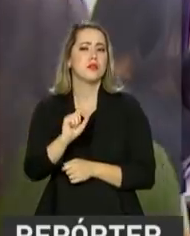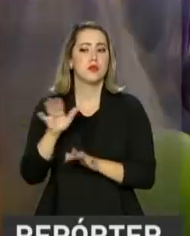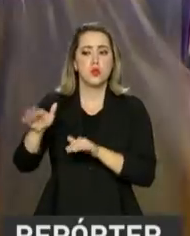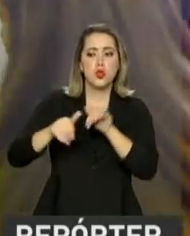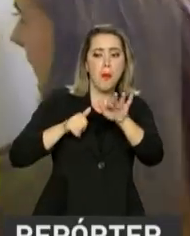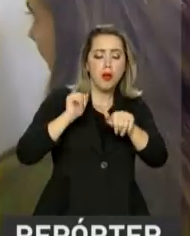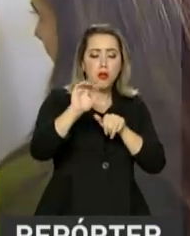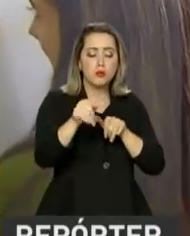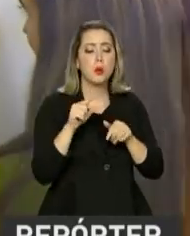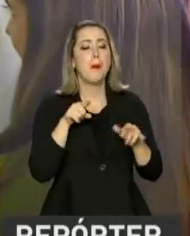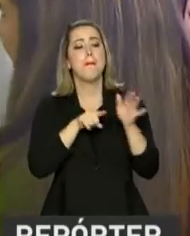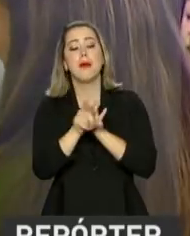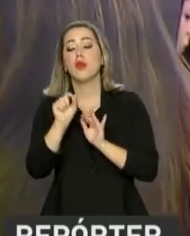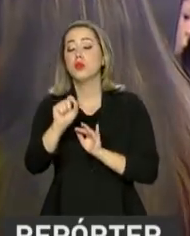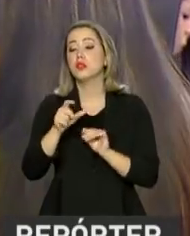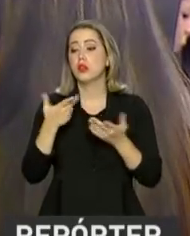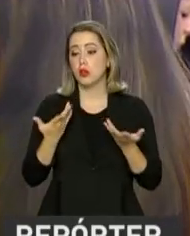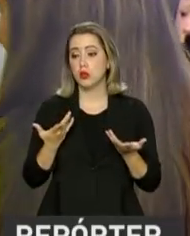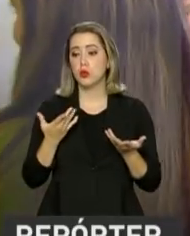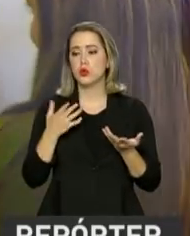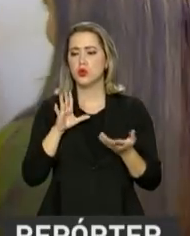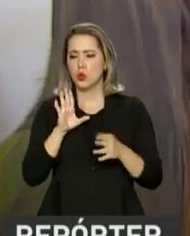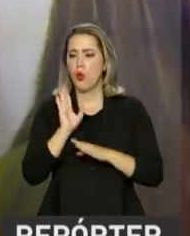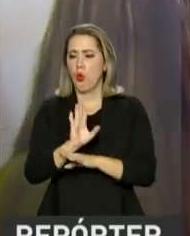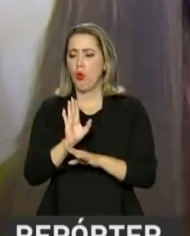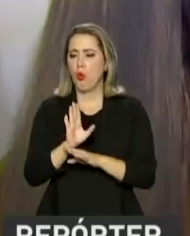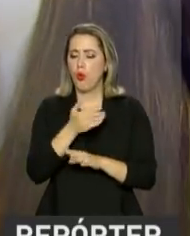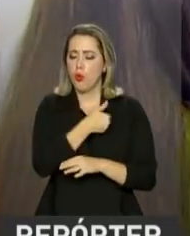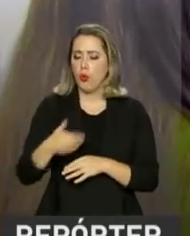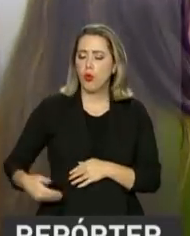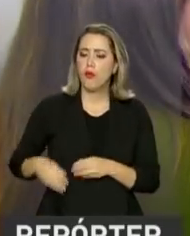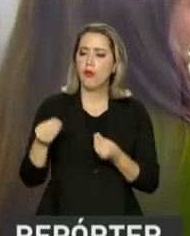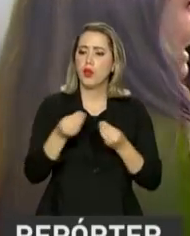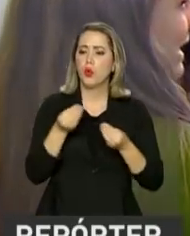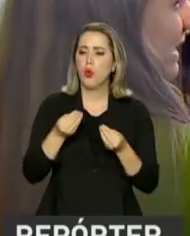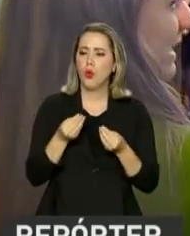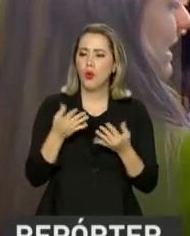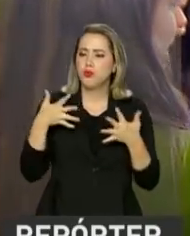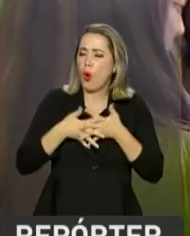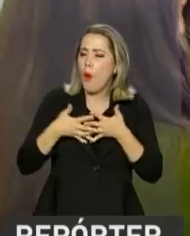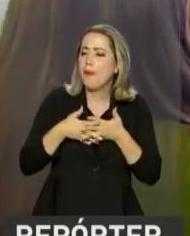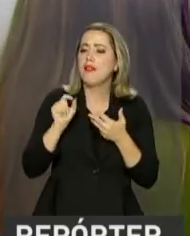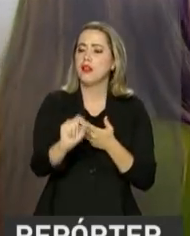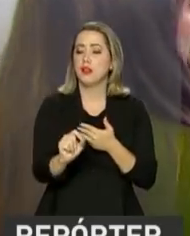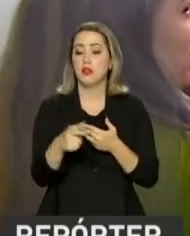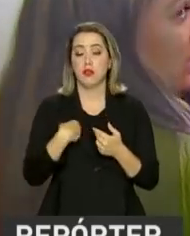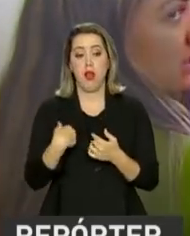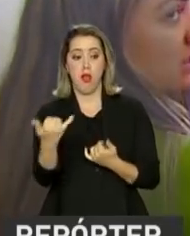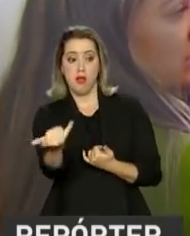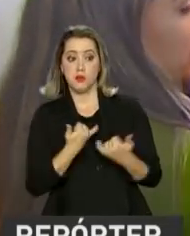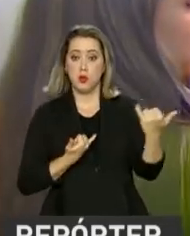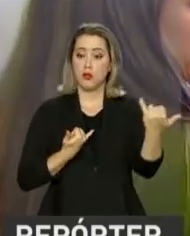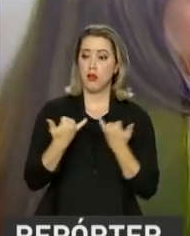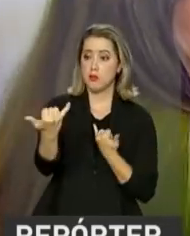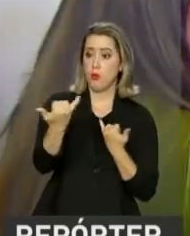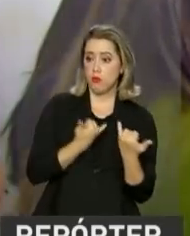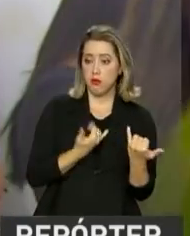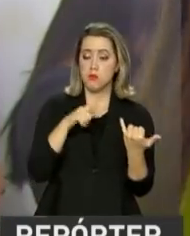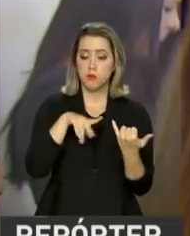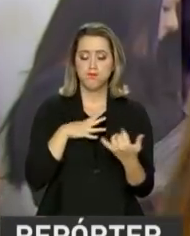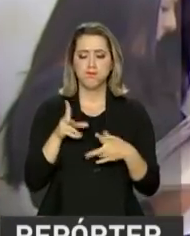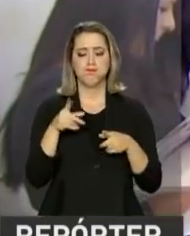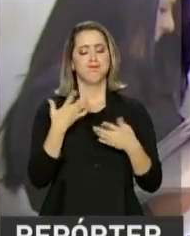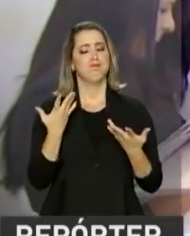e perguntamos aonde o governo atrapalha o desenvolvimento do setor. Em cima do que nos foi colocado à mesa, nós buscamos